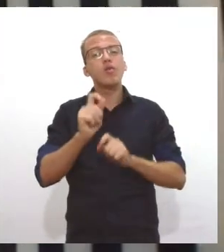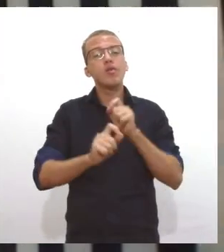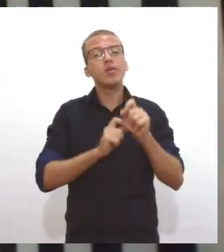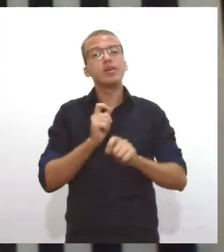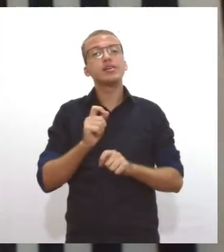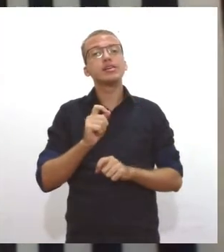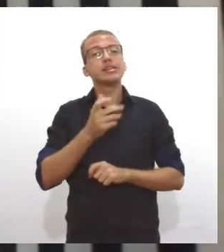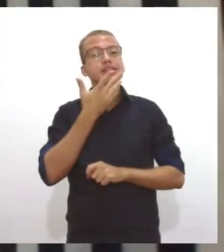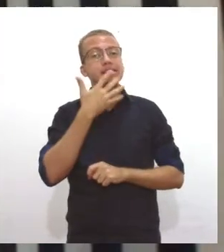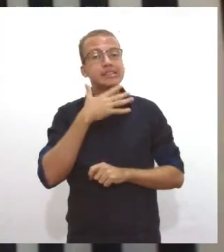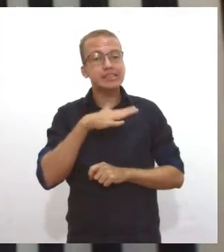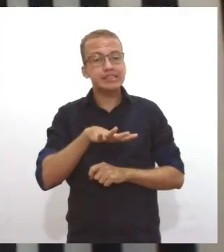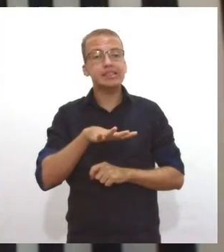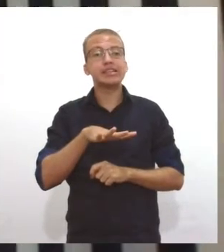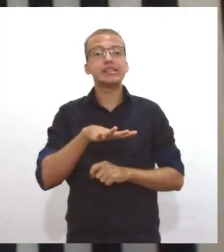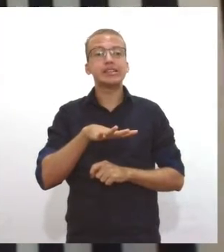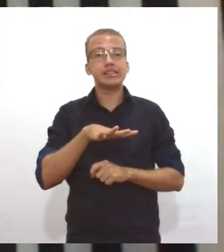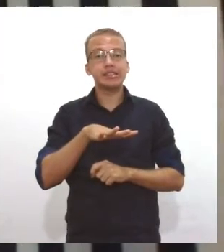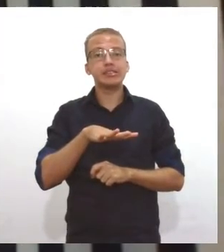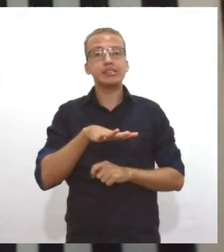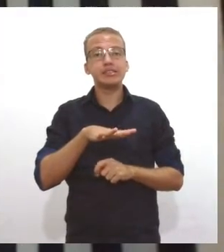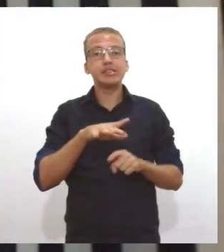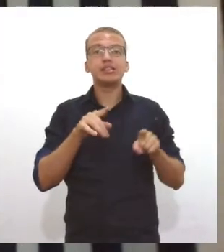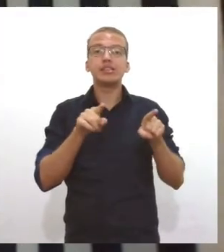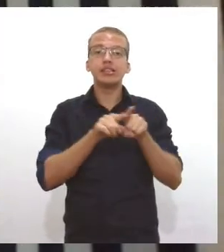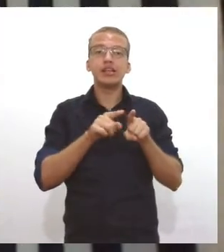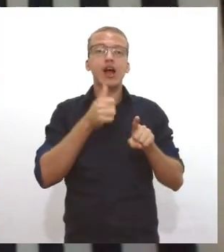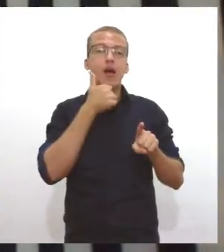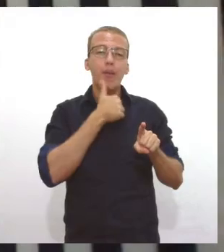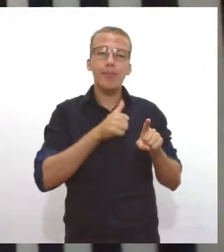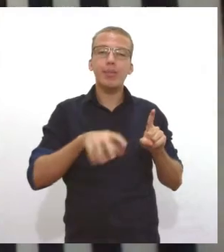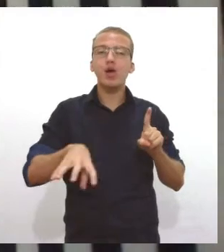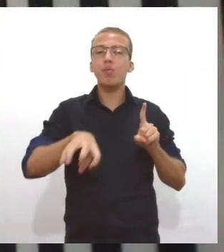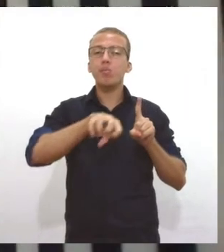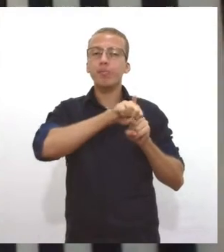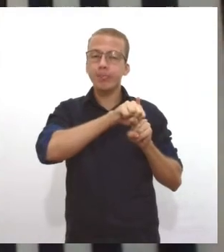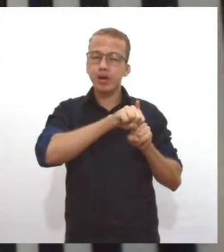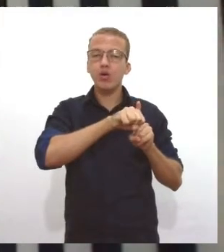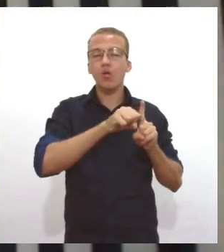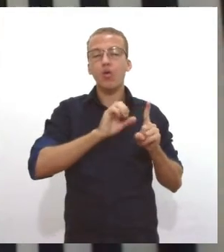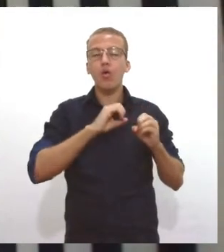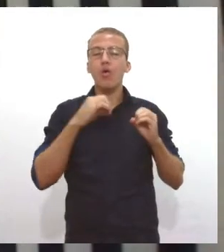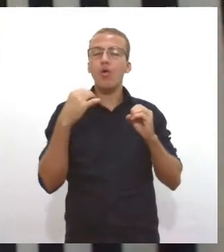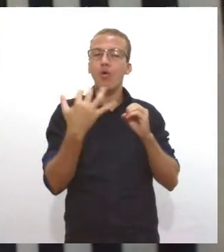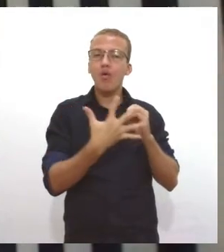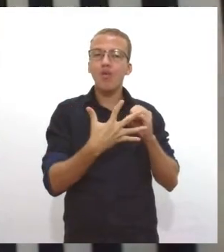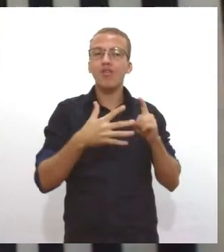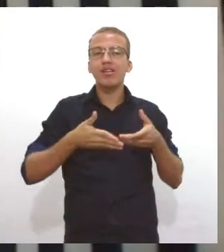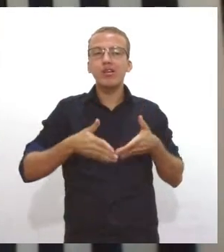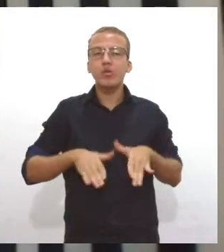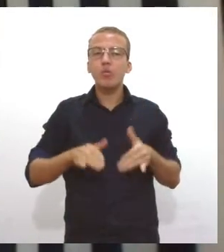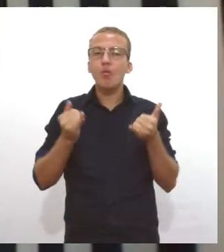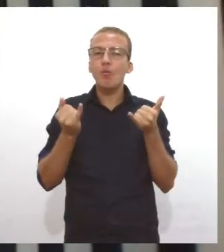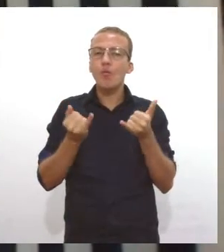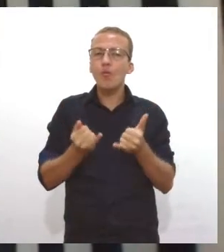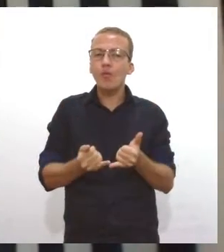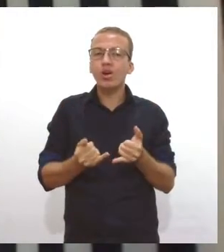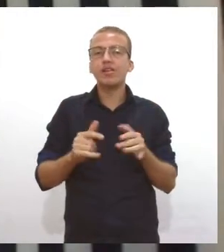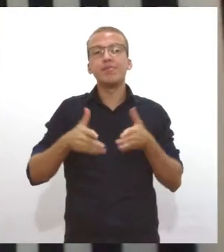nasceram com mais de convite que elas têm em baixo o peso EA grande maioria nasceram prematuramente então eles têm uma outra